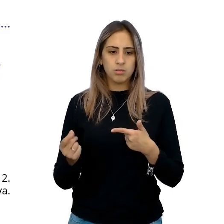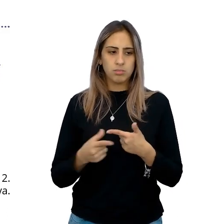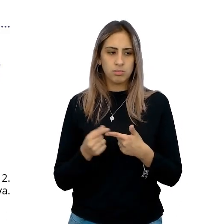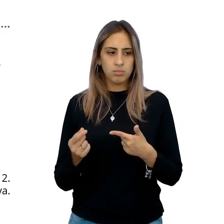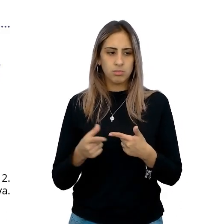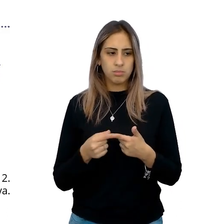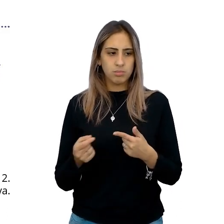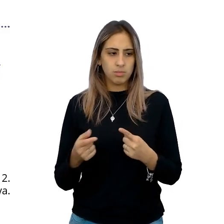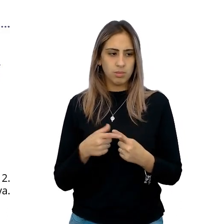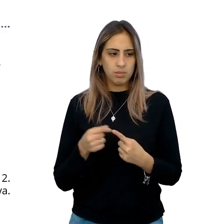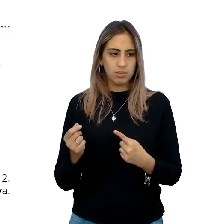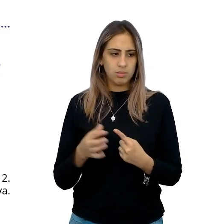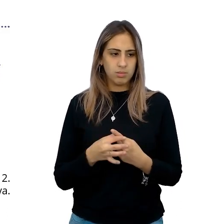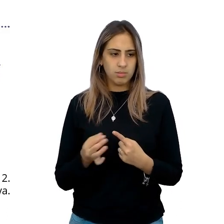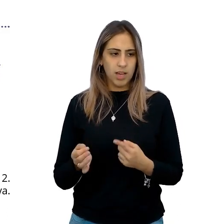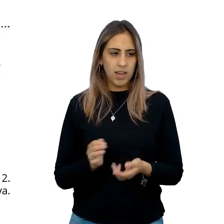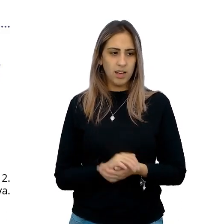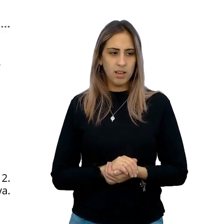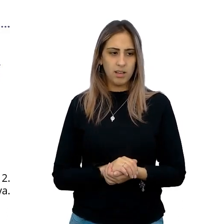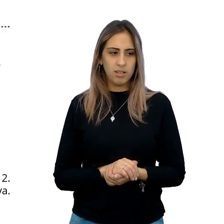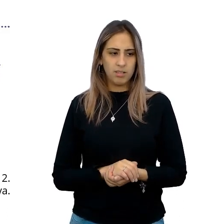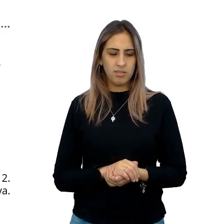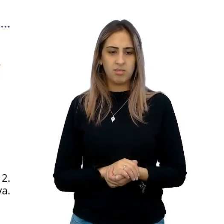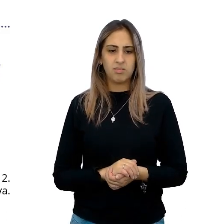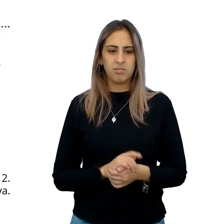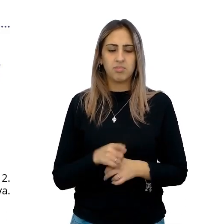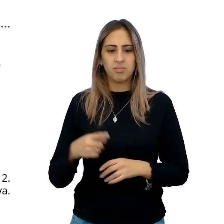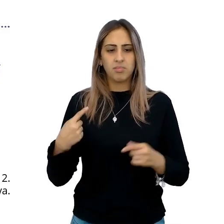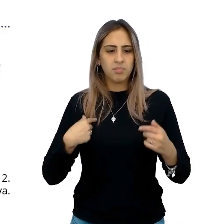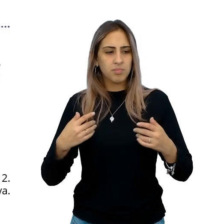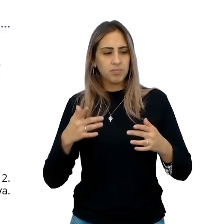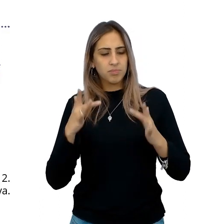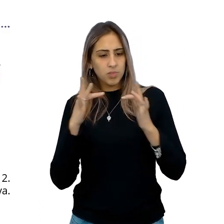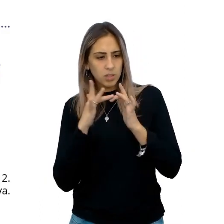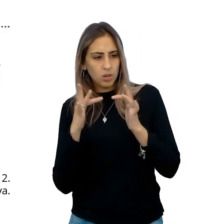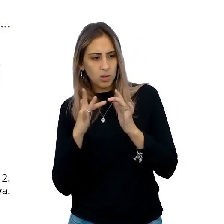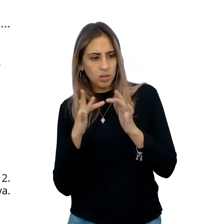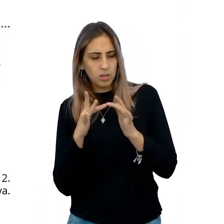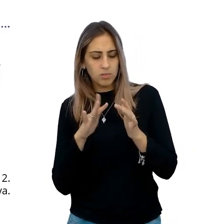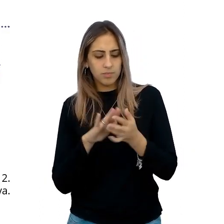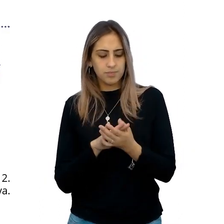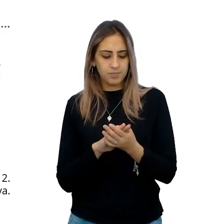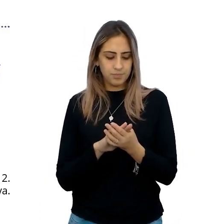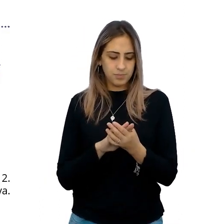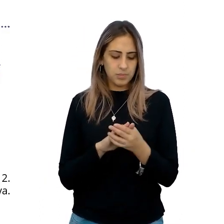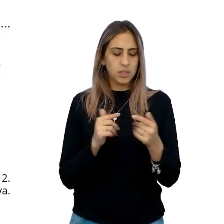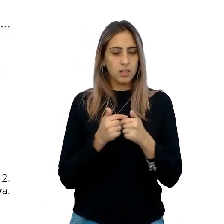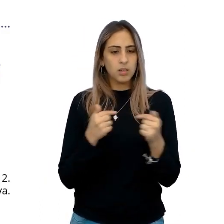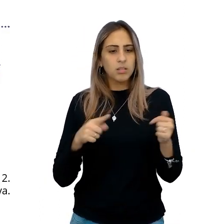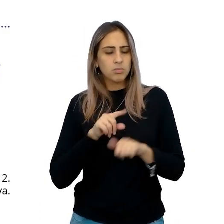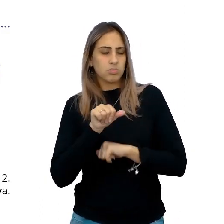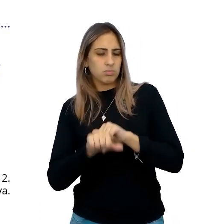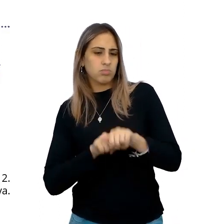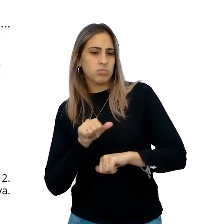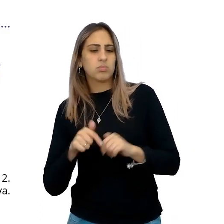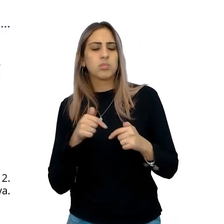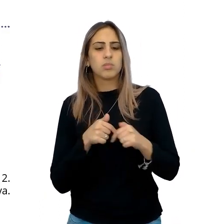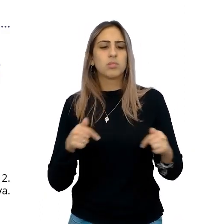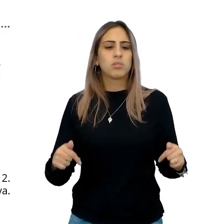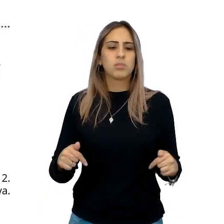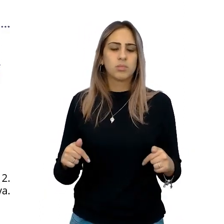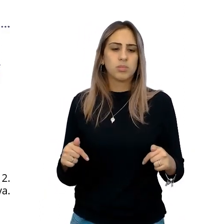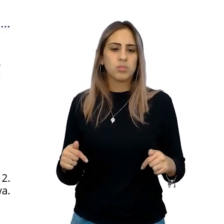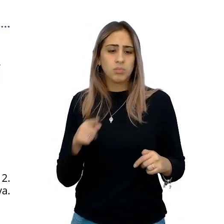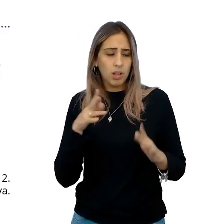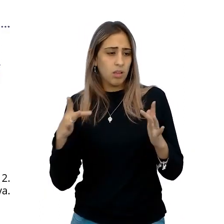em física, trabalharemos com força magnética e torque, e em química, transformações químicas